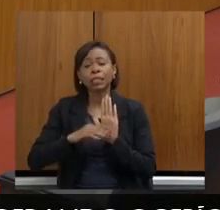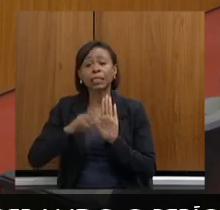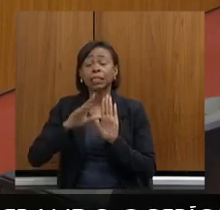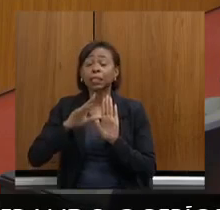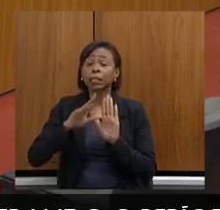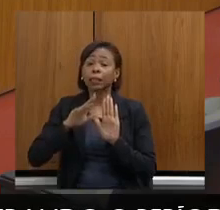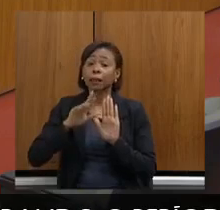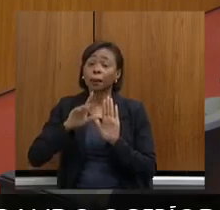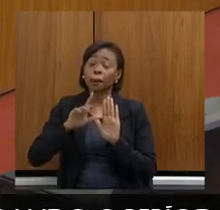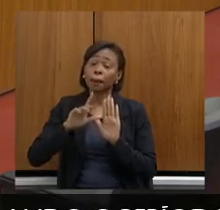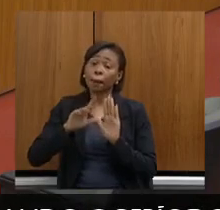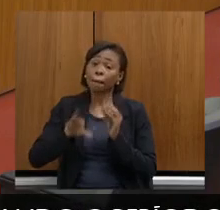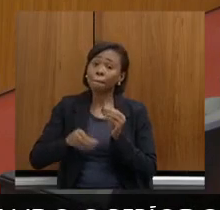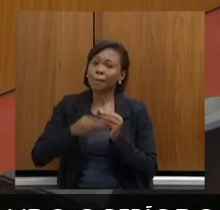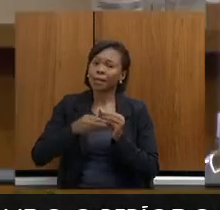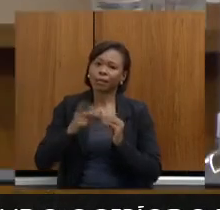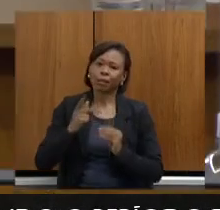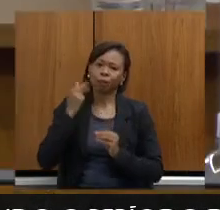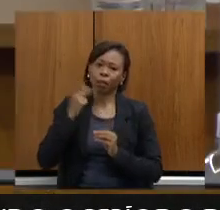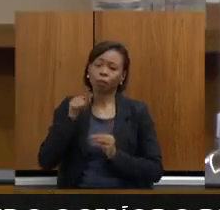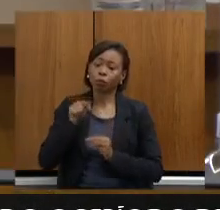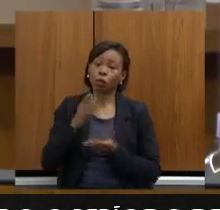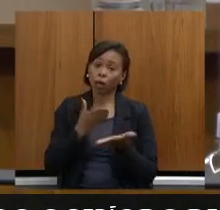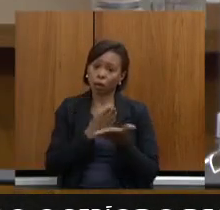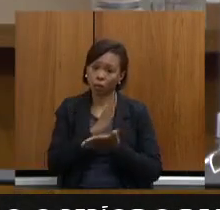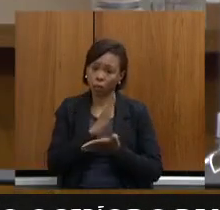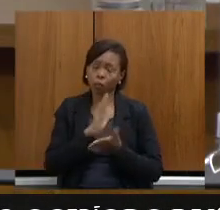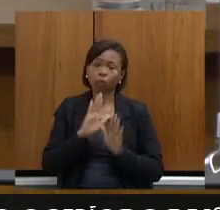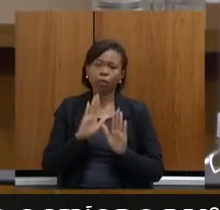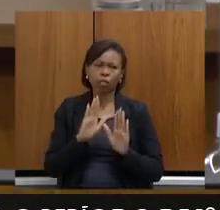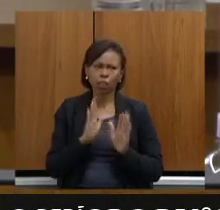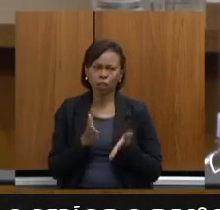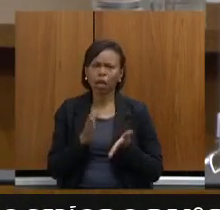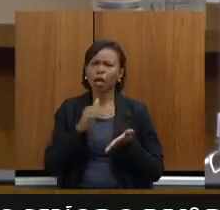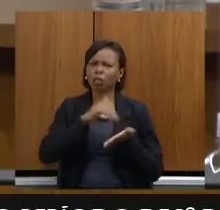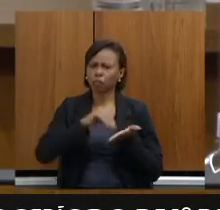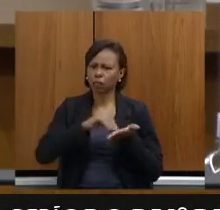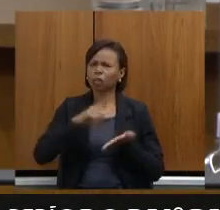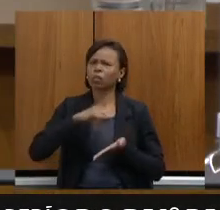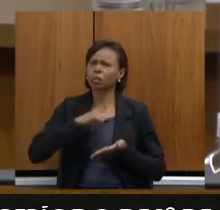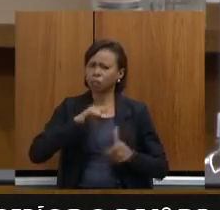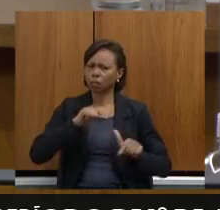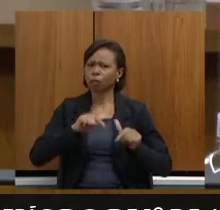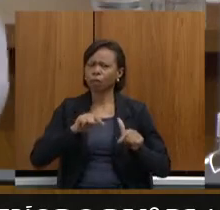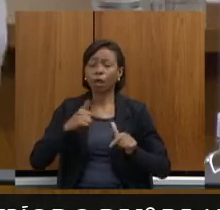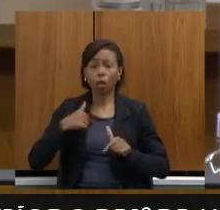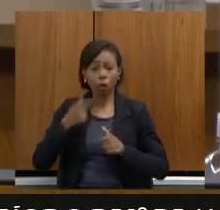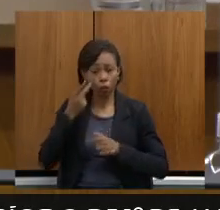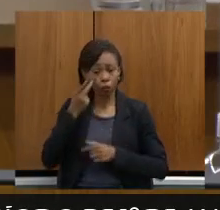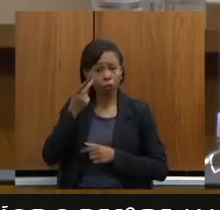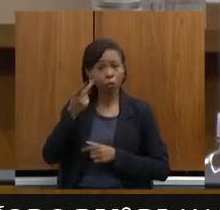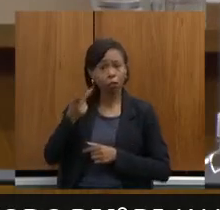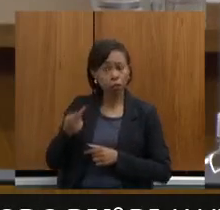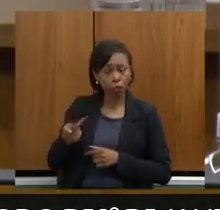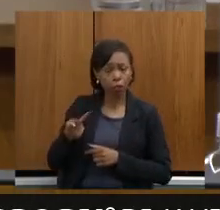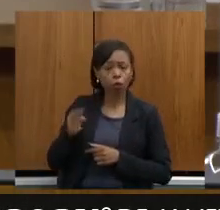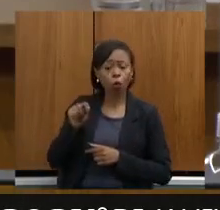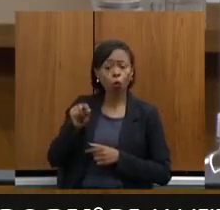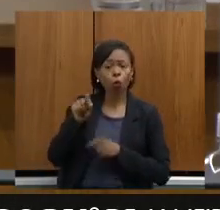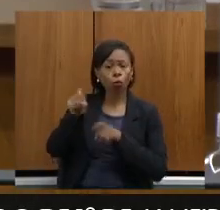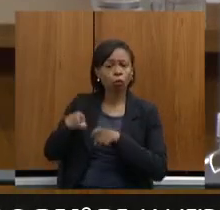aprovar mas esse trabalho já existe na secretaria eu tive oportunidade de visitar um pequeno agricultor lá em Catuti